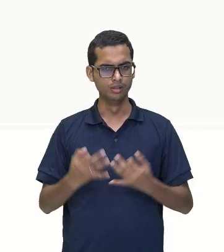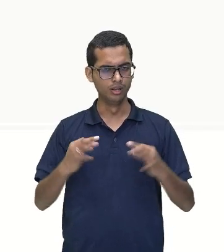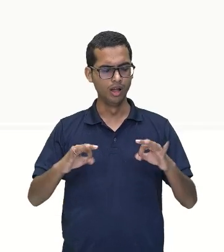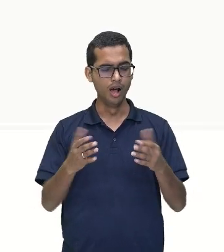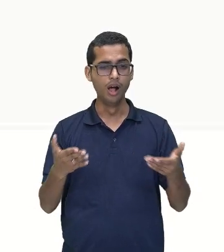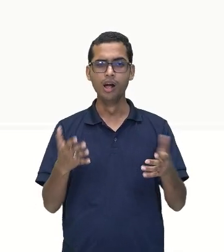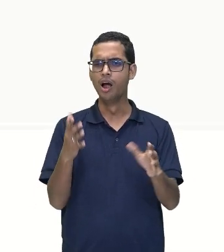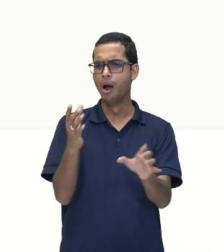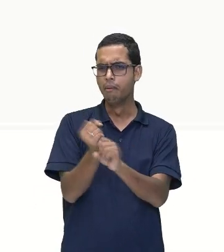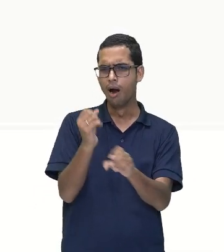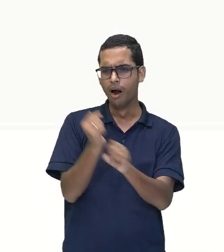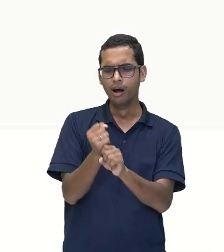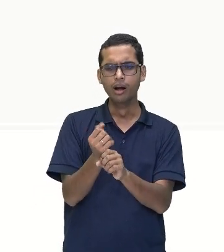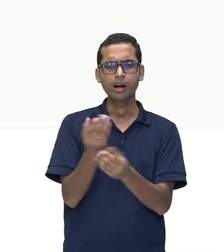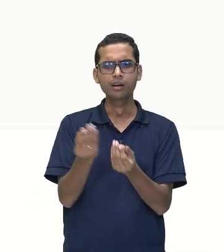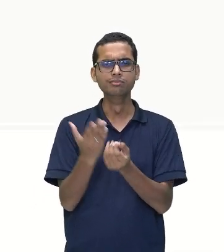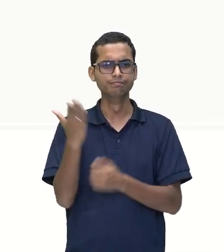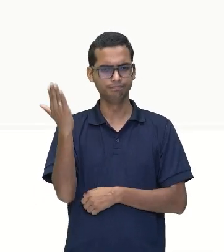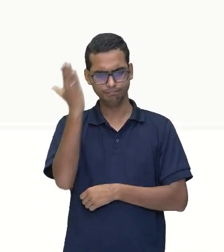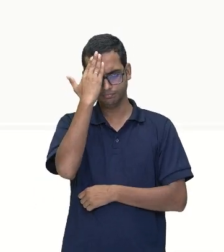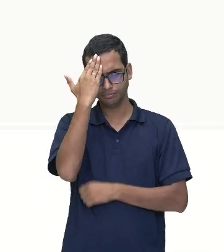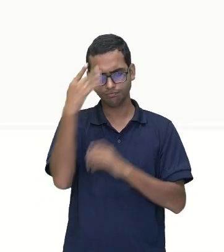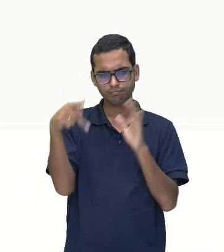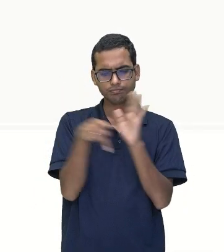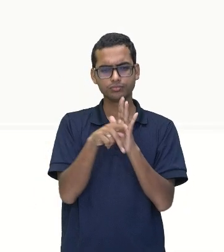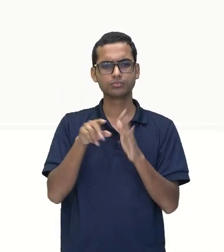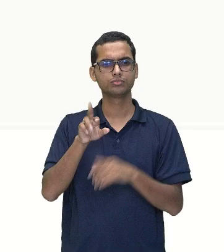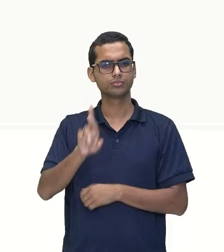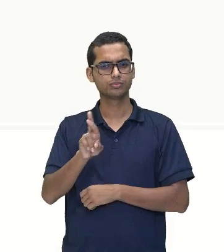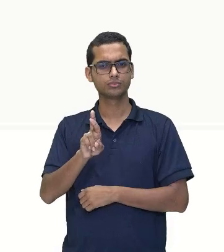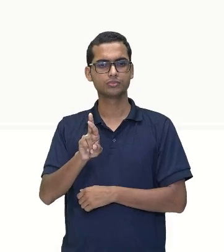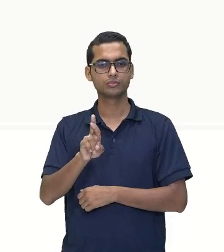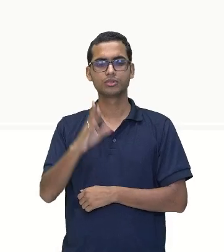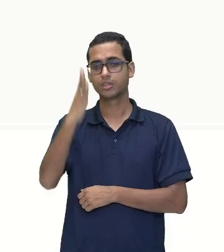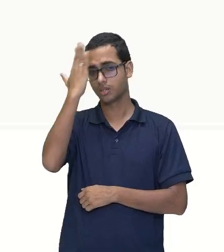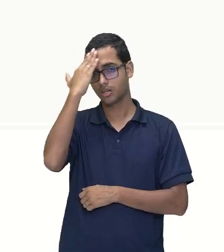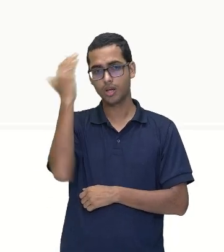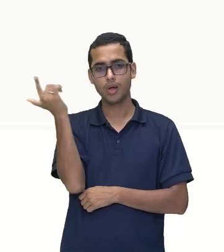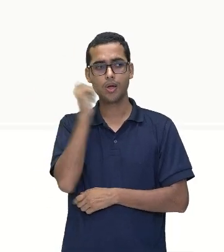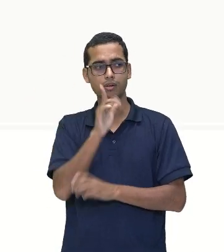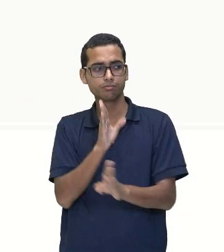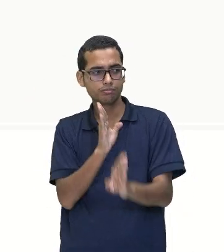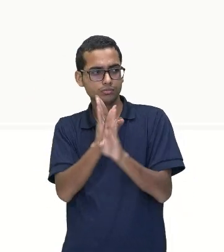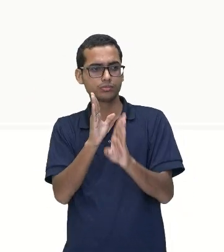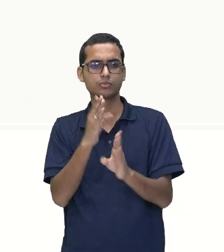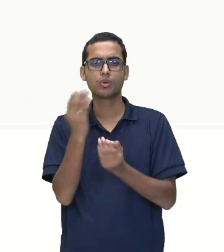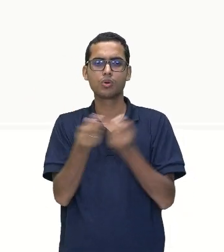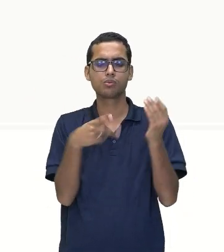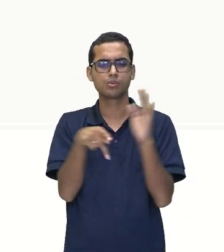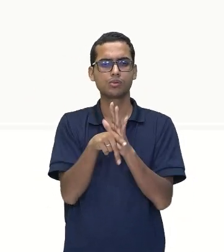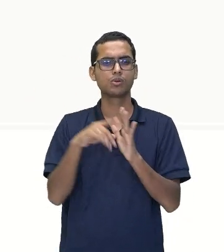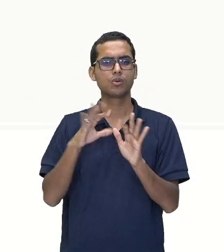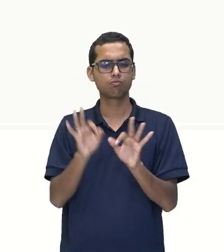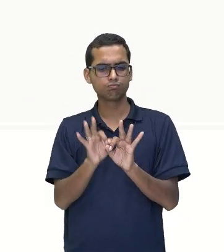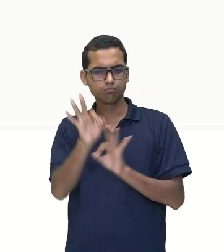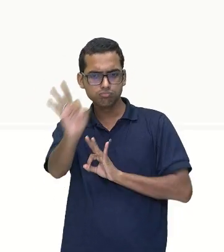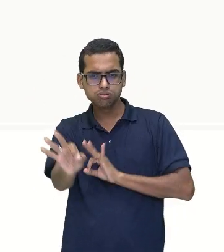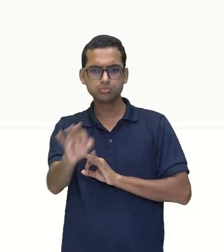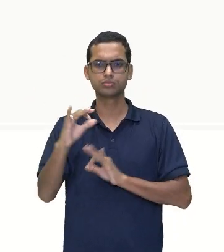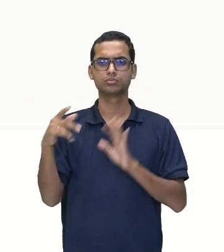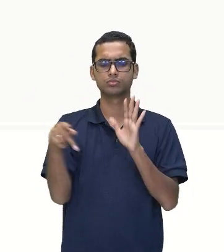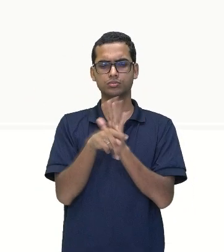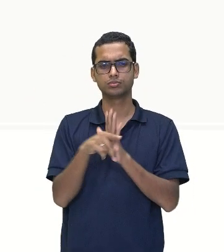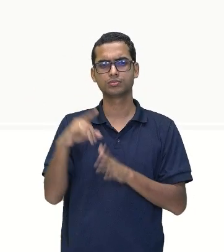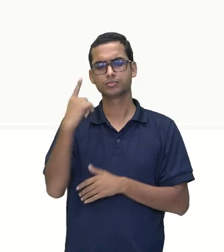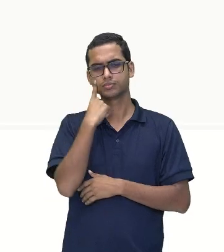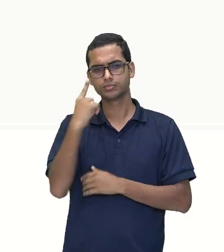Então pronto. De posse do raio, a gente consegue determinar o comprimento dessa circunferência,